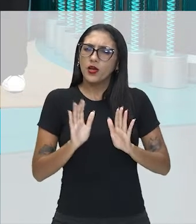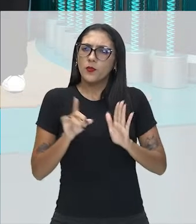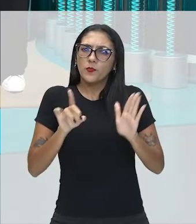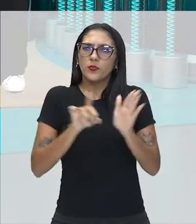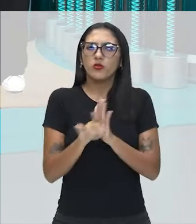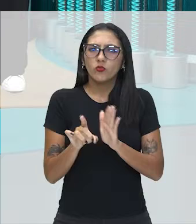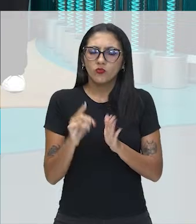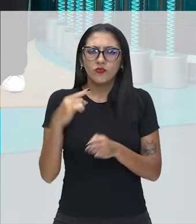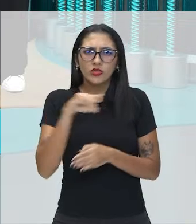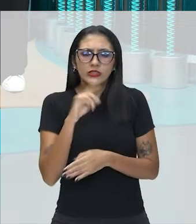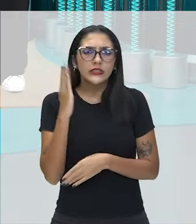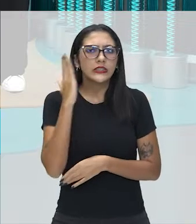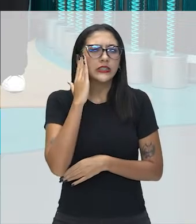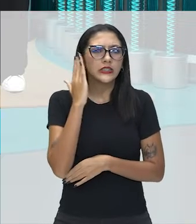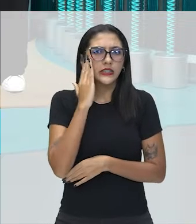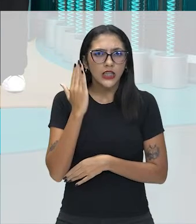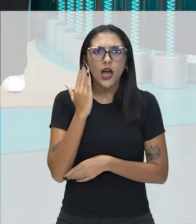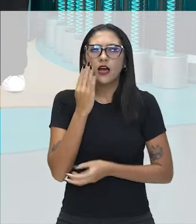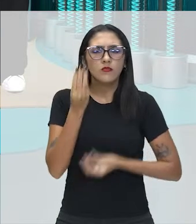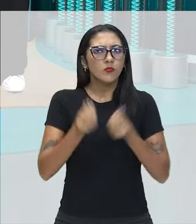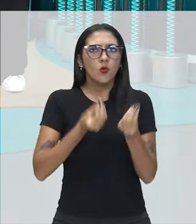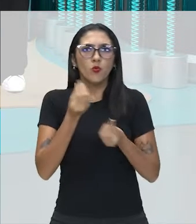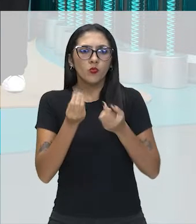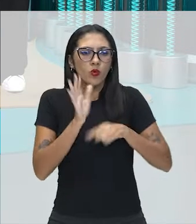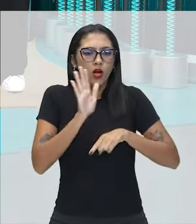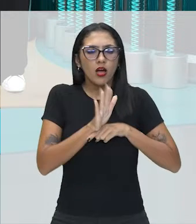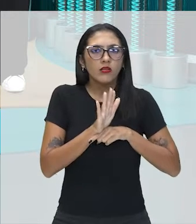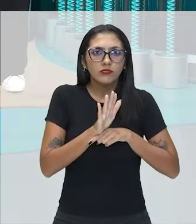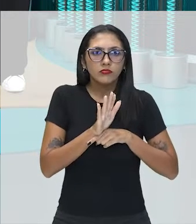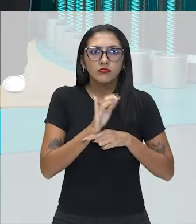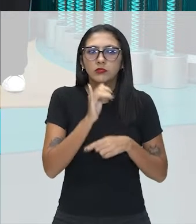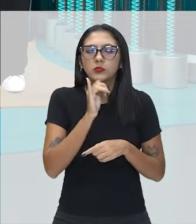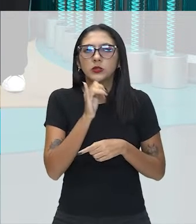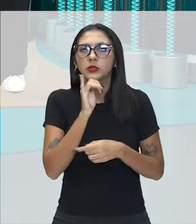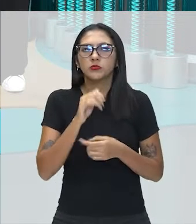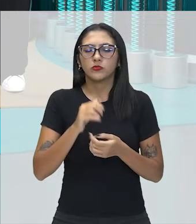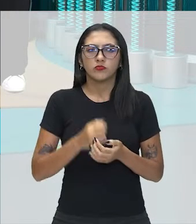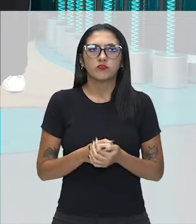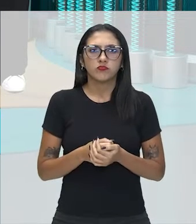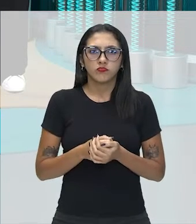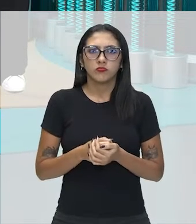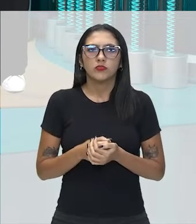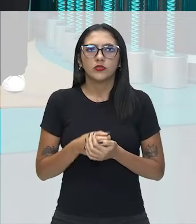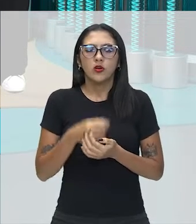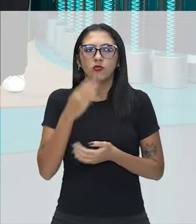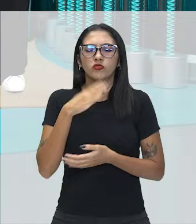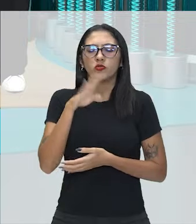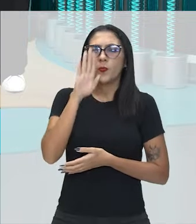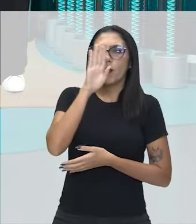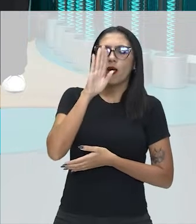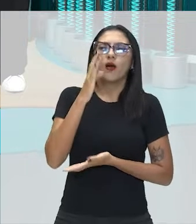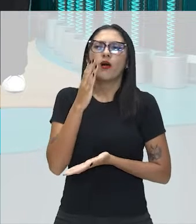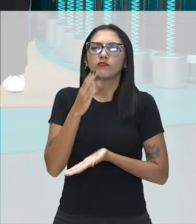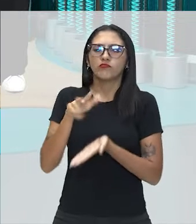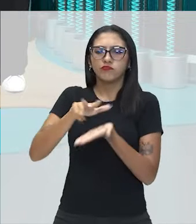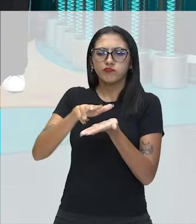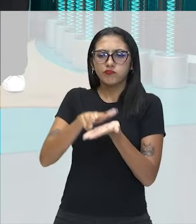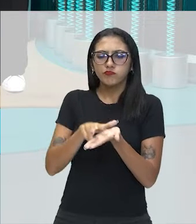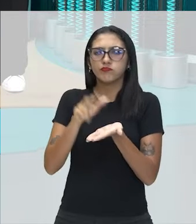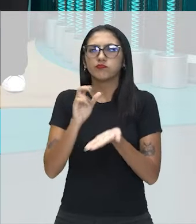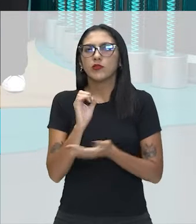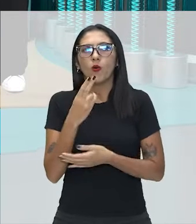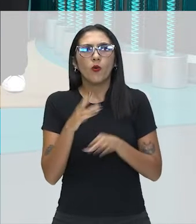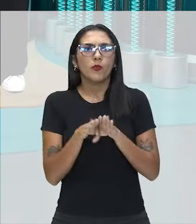fazer, como socorrer essas vítimas, por exemplo, de convulsão, uma pessoa que tiver tendo cãibra ali após